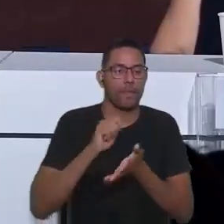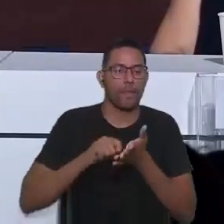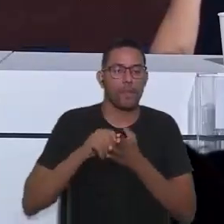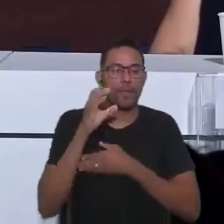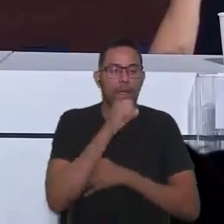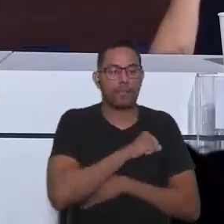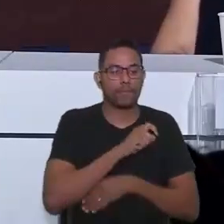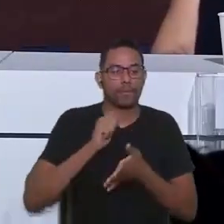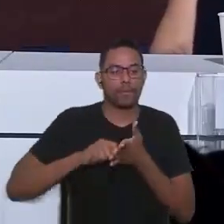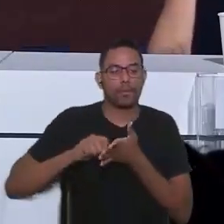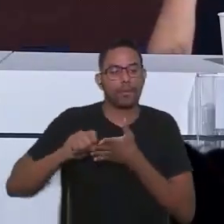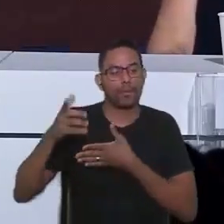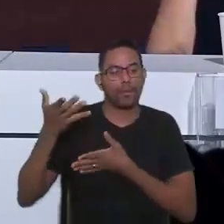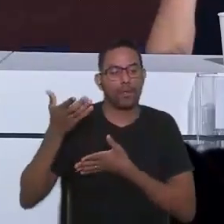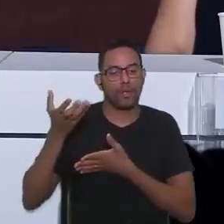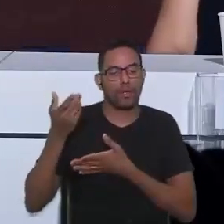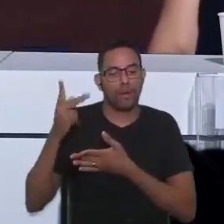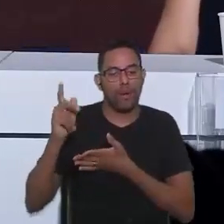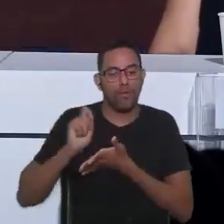autógrafo dela.